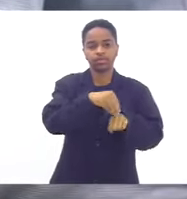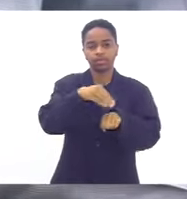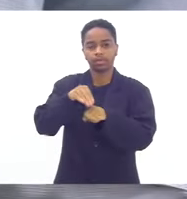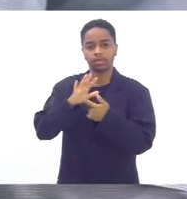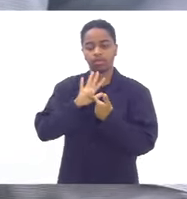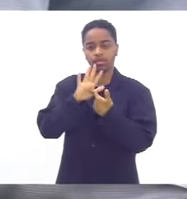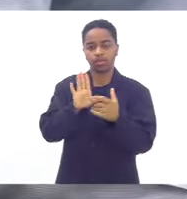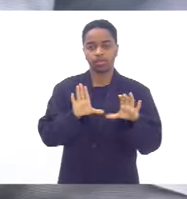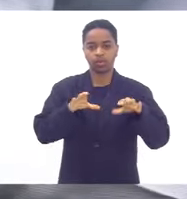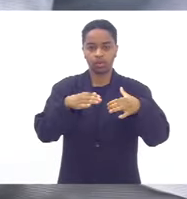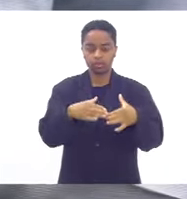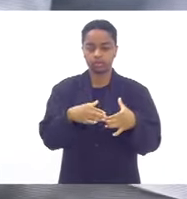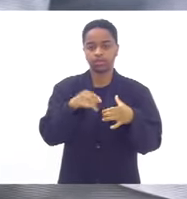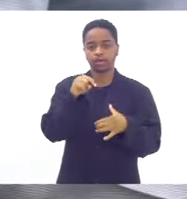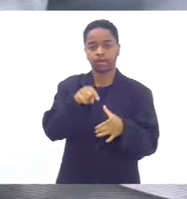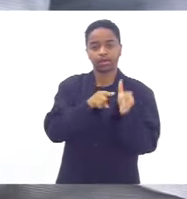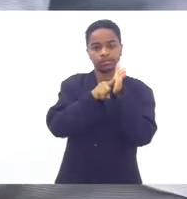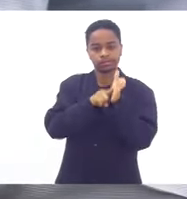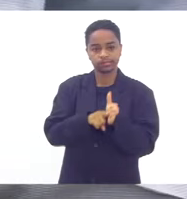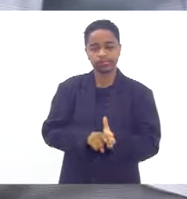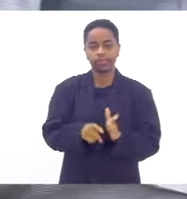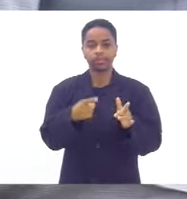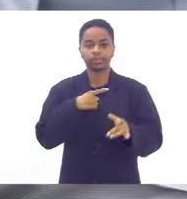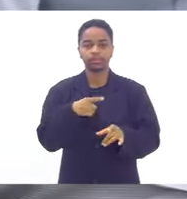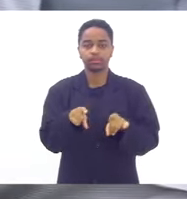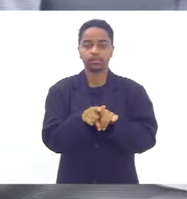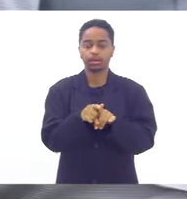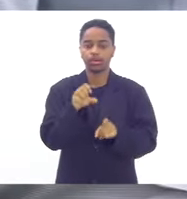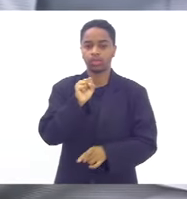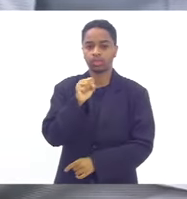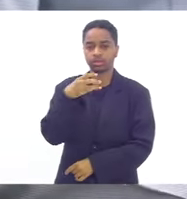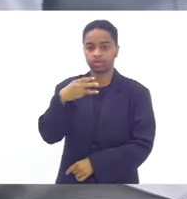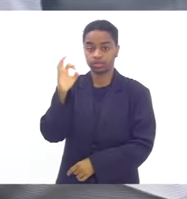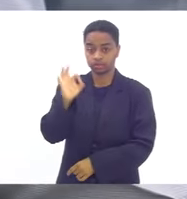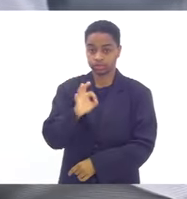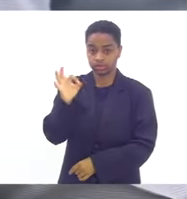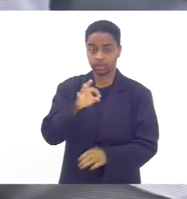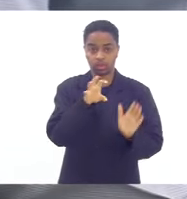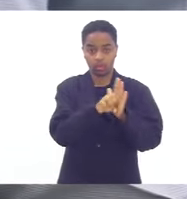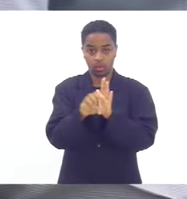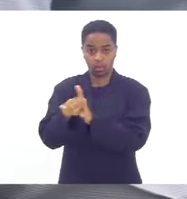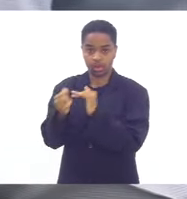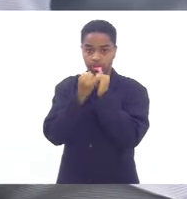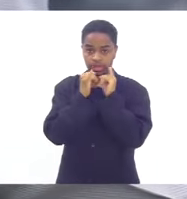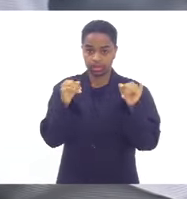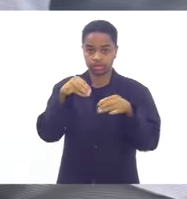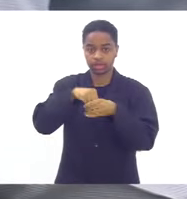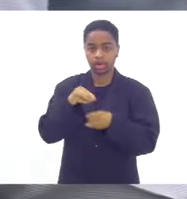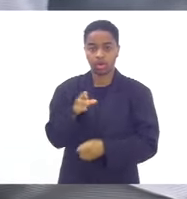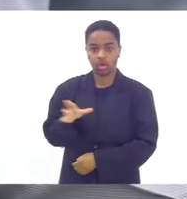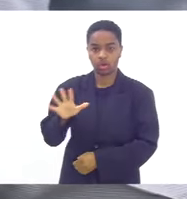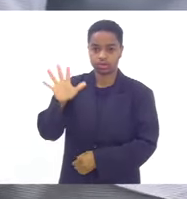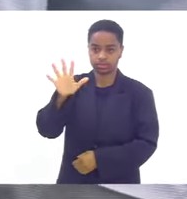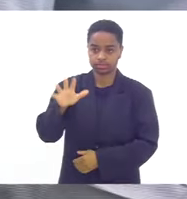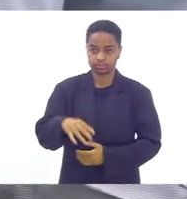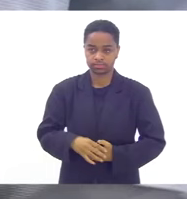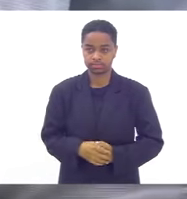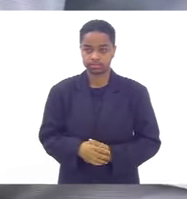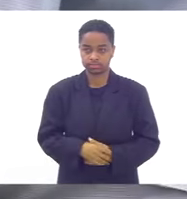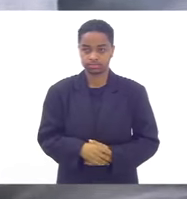de parlamentar de inquérito, a gente tem 83% de furto de energia na Rocinha. Pela ordem, senhor